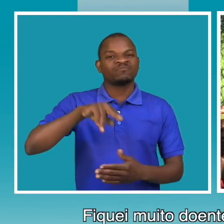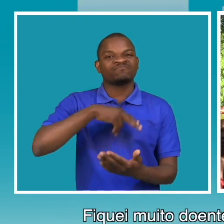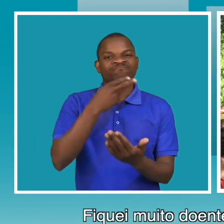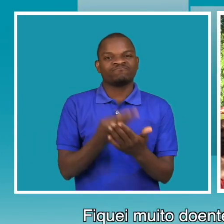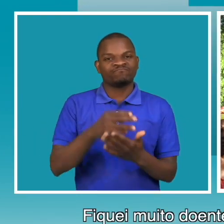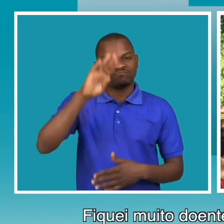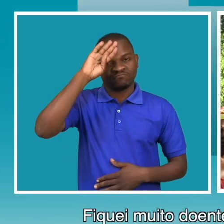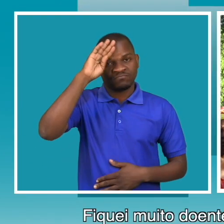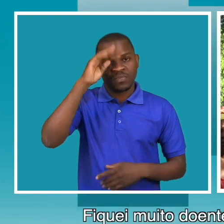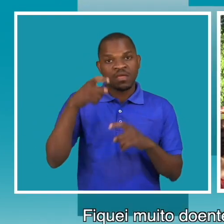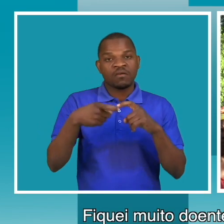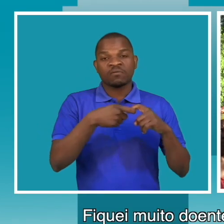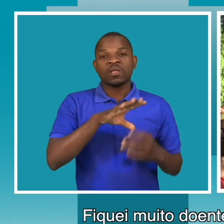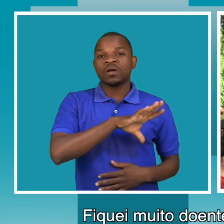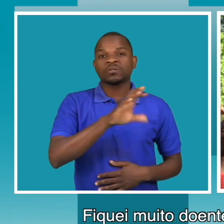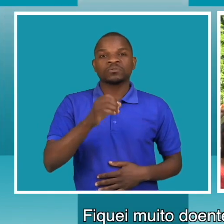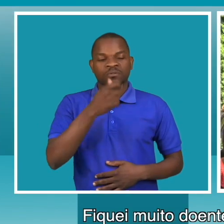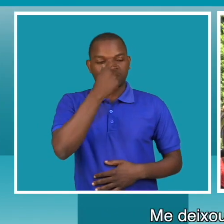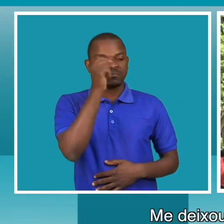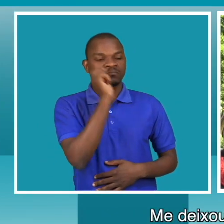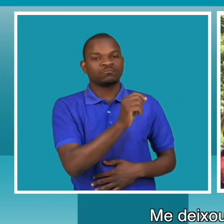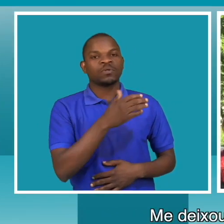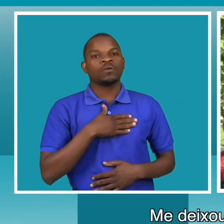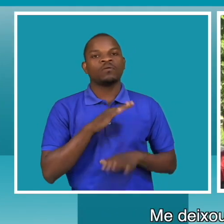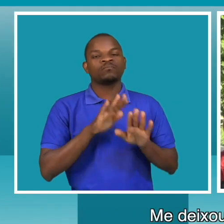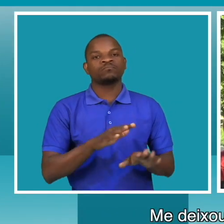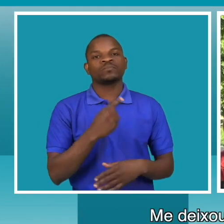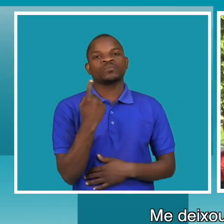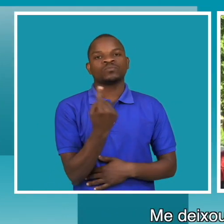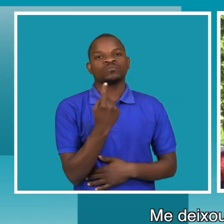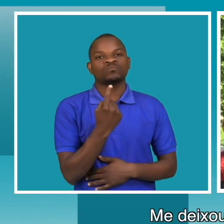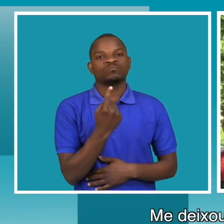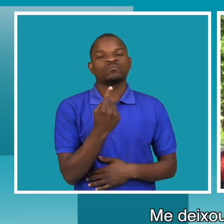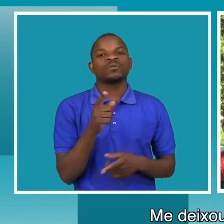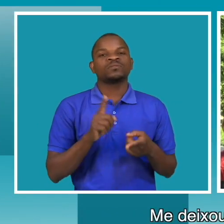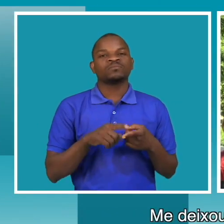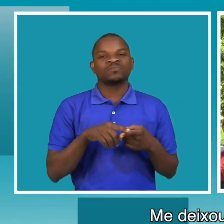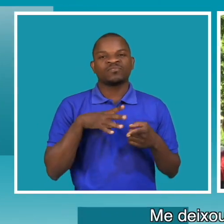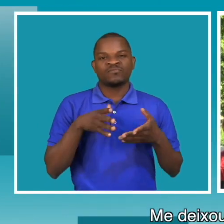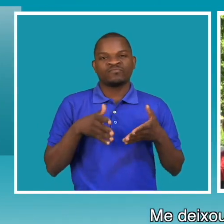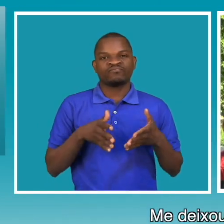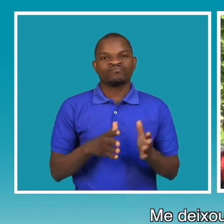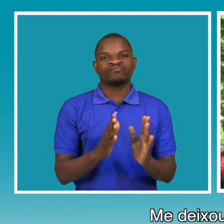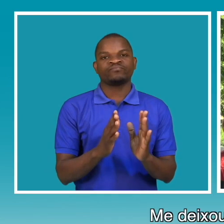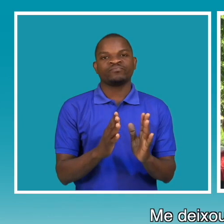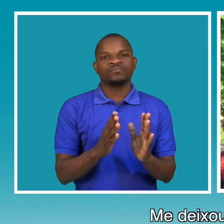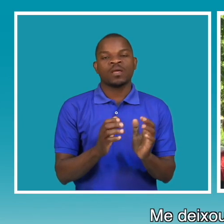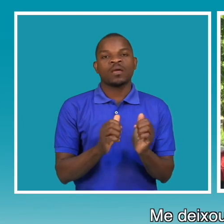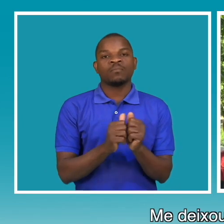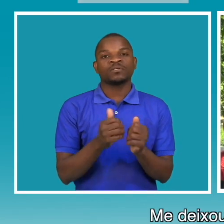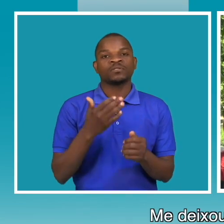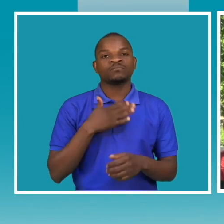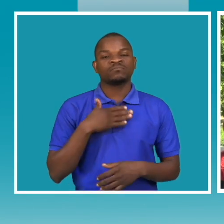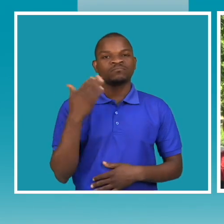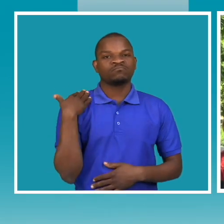e a família toda me abandona. Me deixou ufazinha e quer me criar, porque eu cuidava de mim e era minha irmã